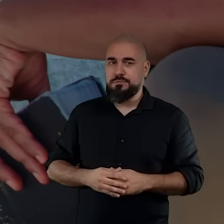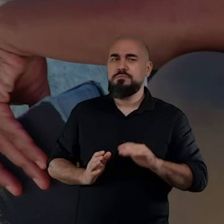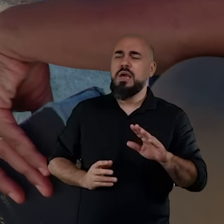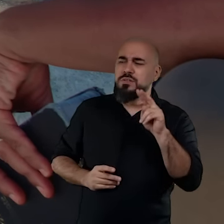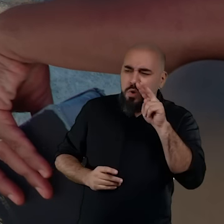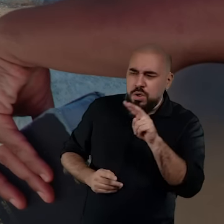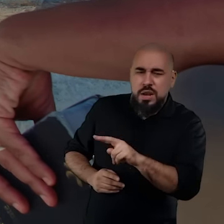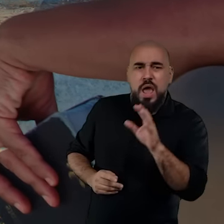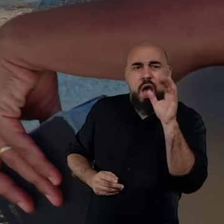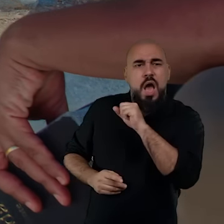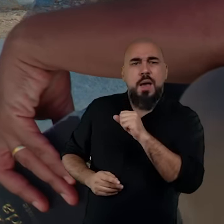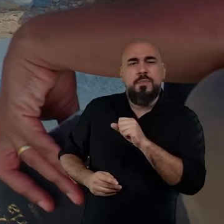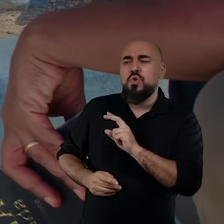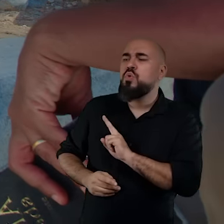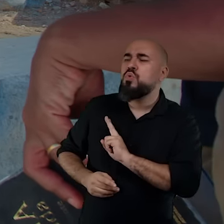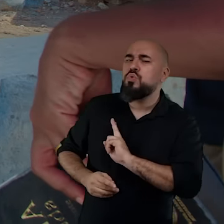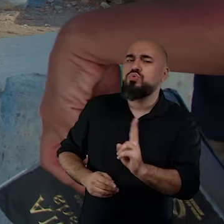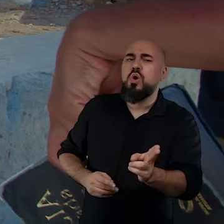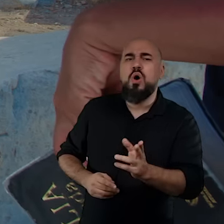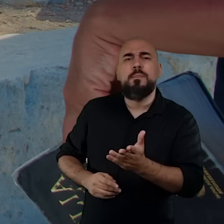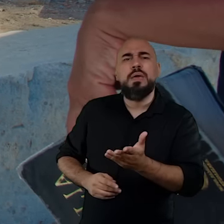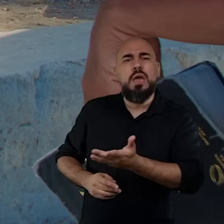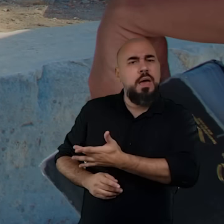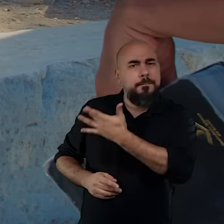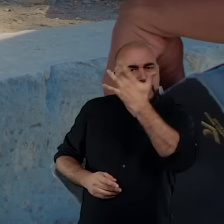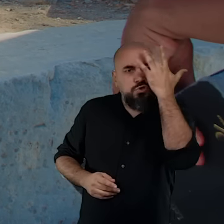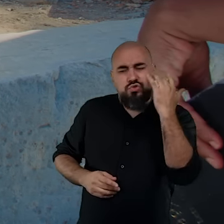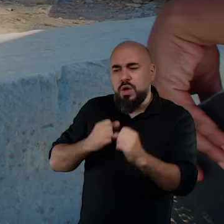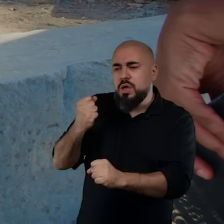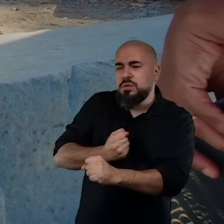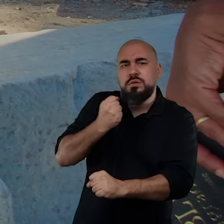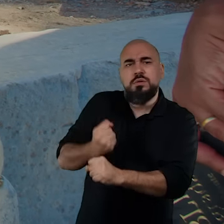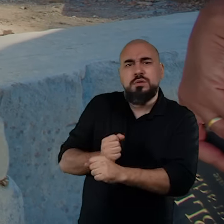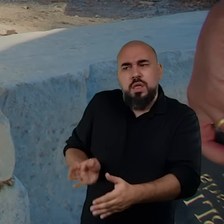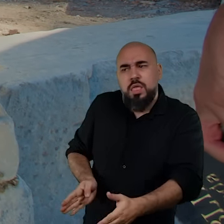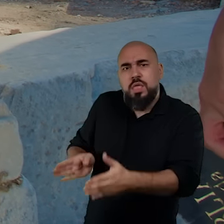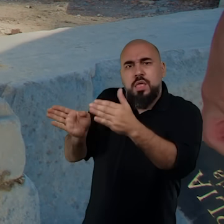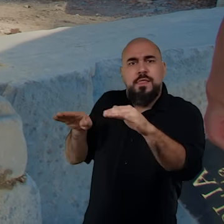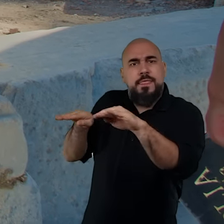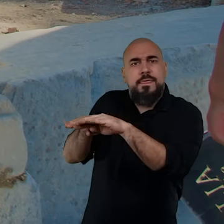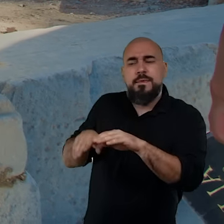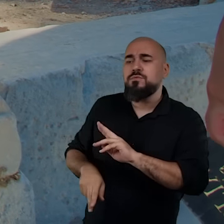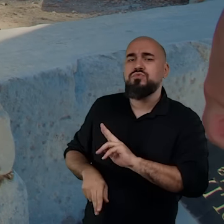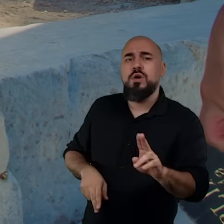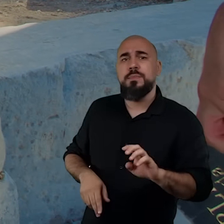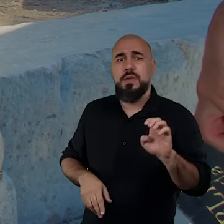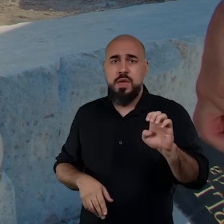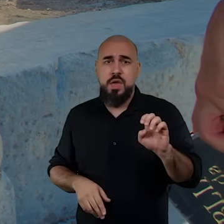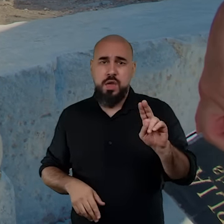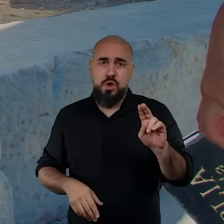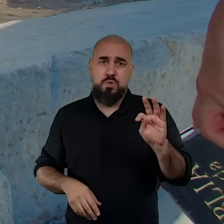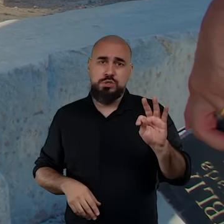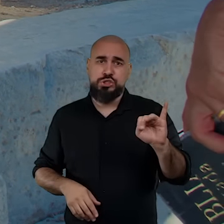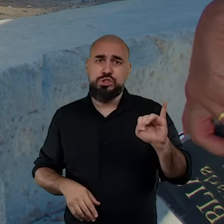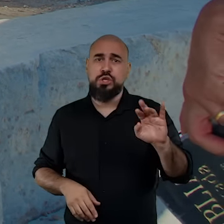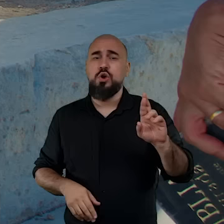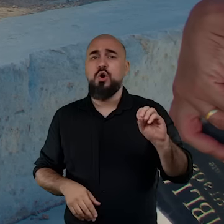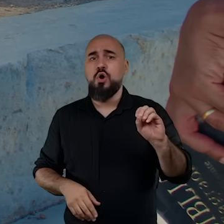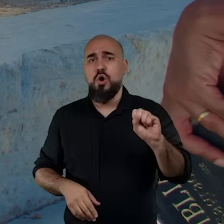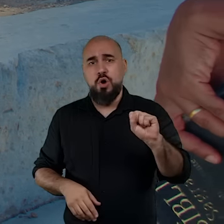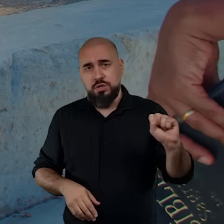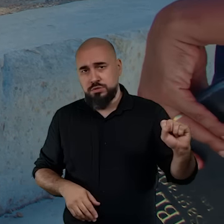a inscrição, eu vi o nome do sujeito que ergueu essa coluna aqui. E o nome dele é Eutichos.